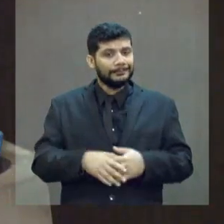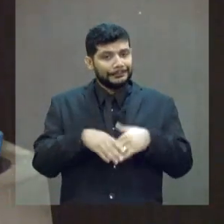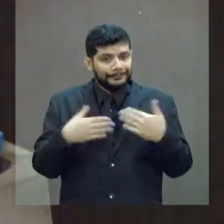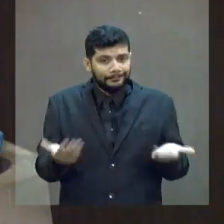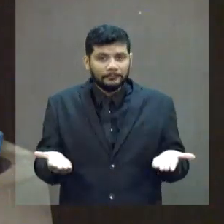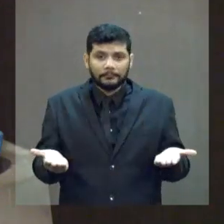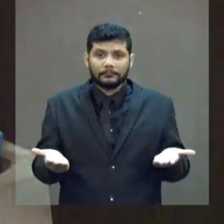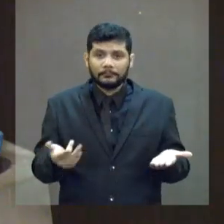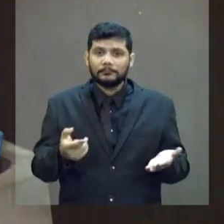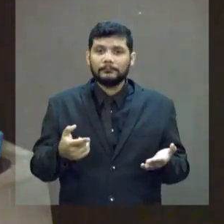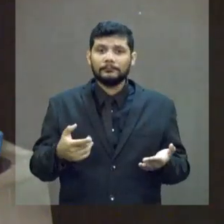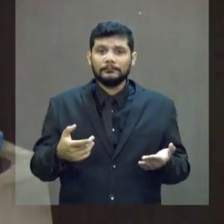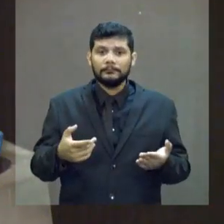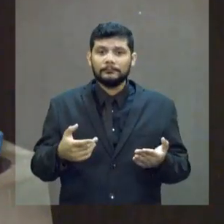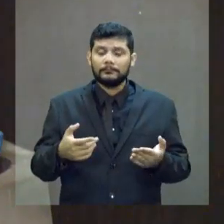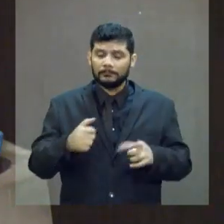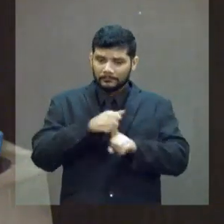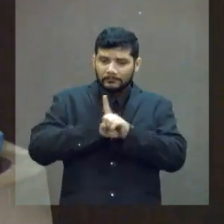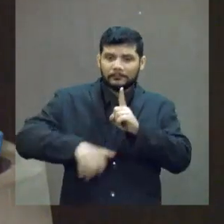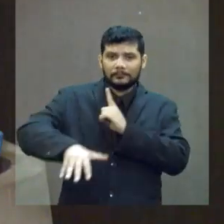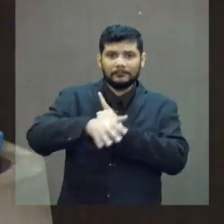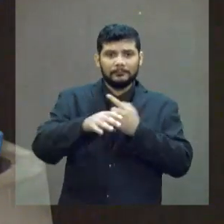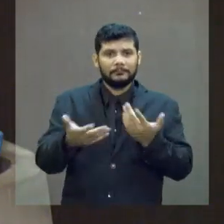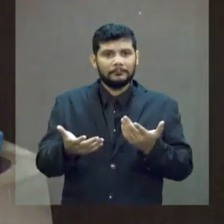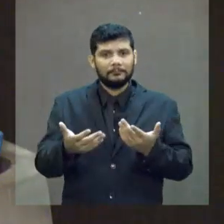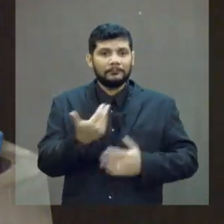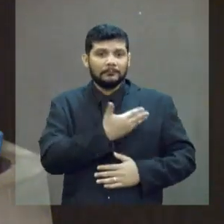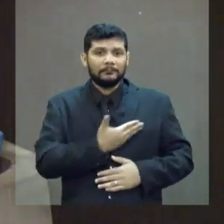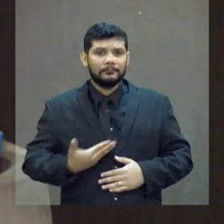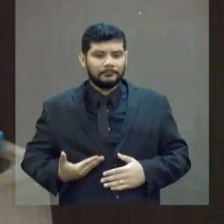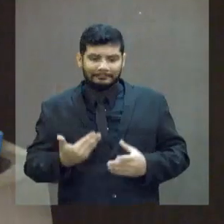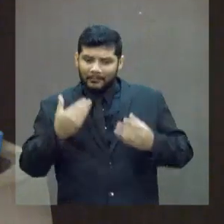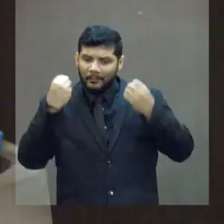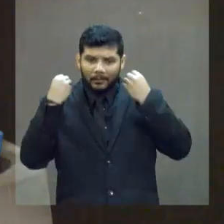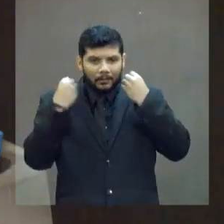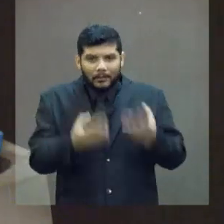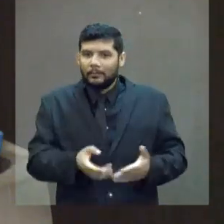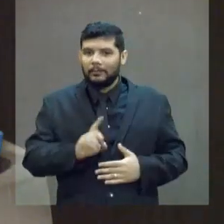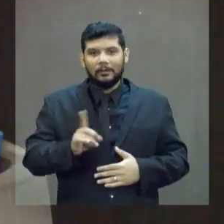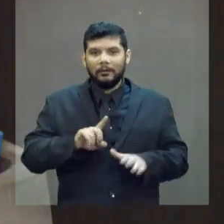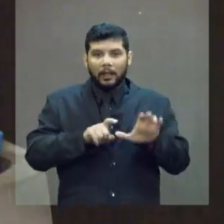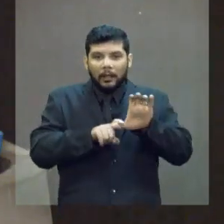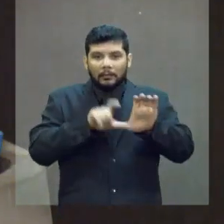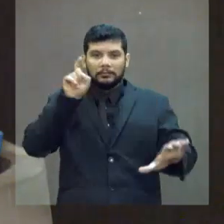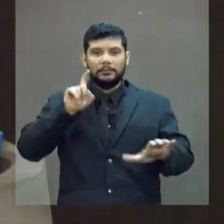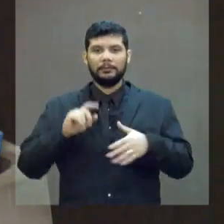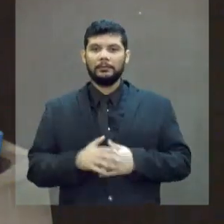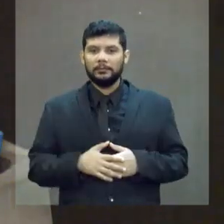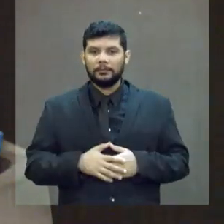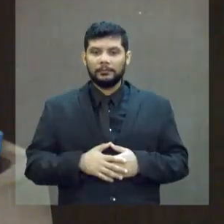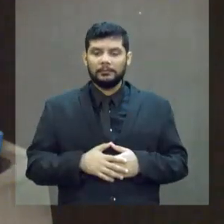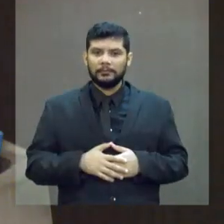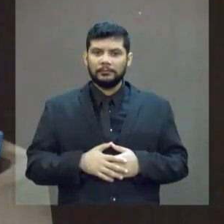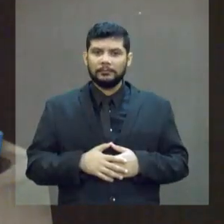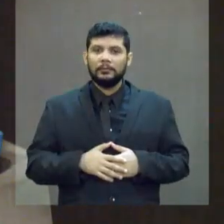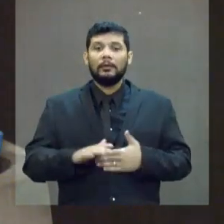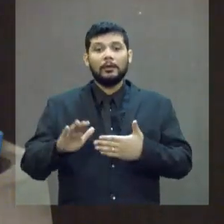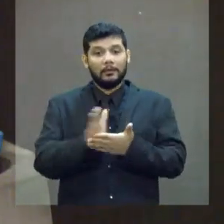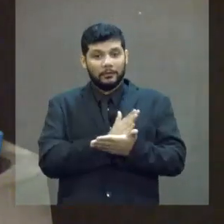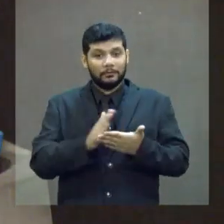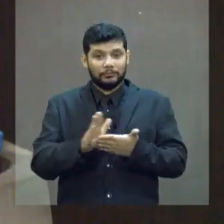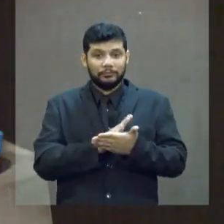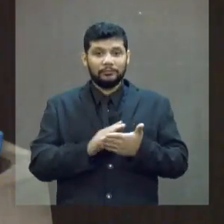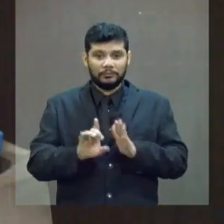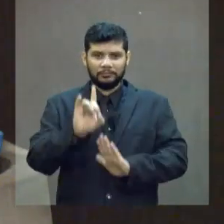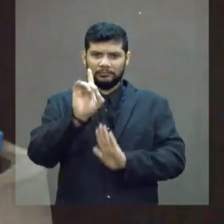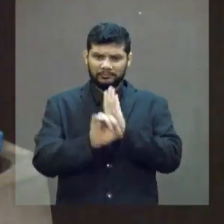e esse Estado que negam essa dignidade e essa autonomia às pessoas, e há aqueles ainda que acham que o